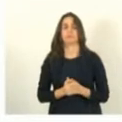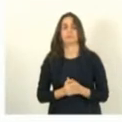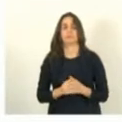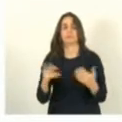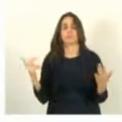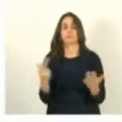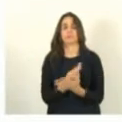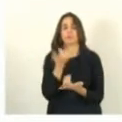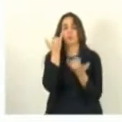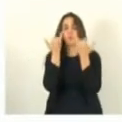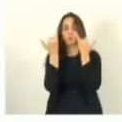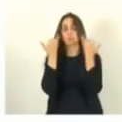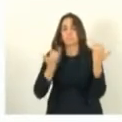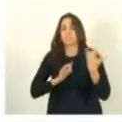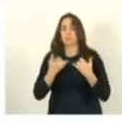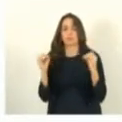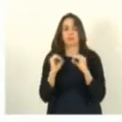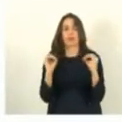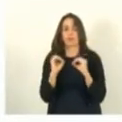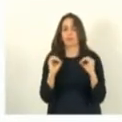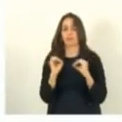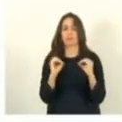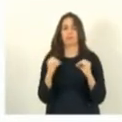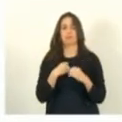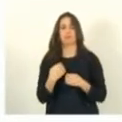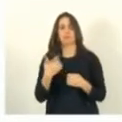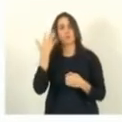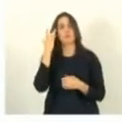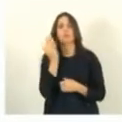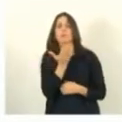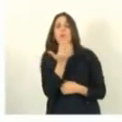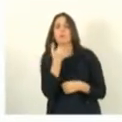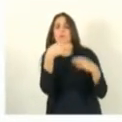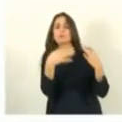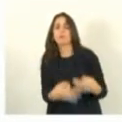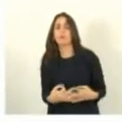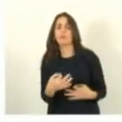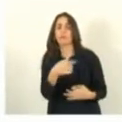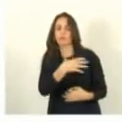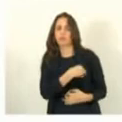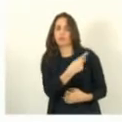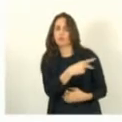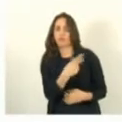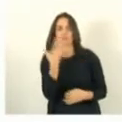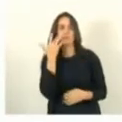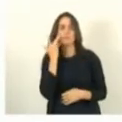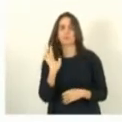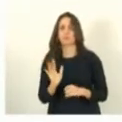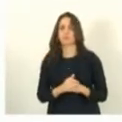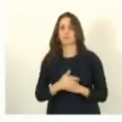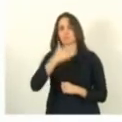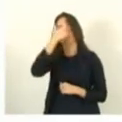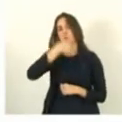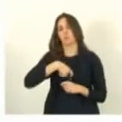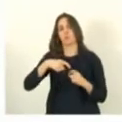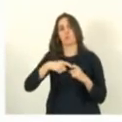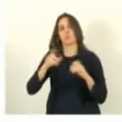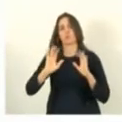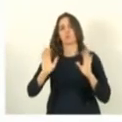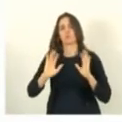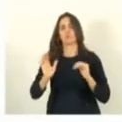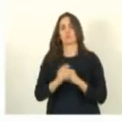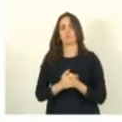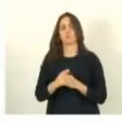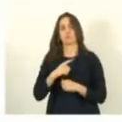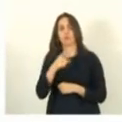Ficou sem informação diversos dias, não sabe se o filho foi alimentado corretamente, eu também não sou médico, estamos aqui diante